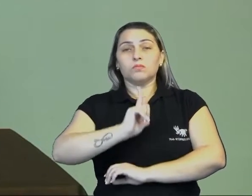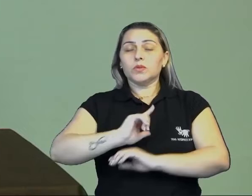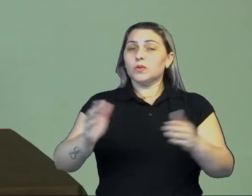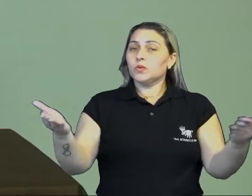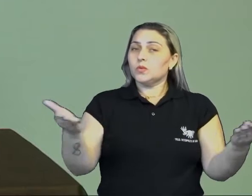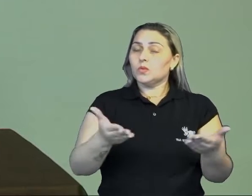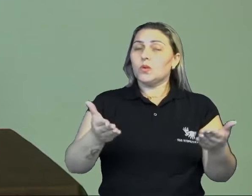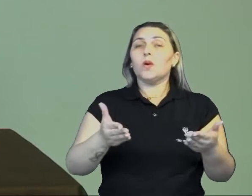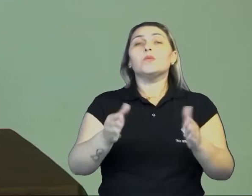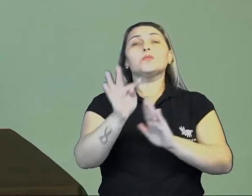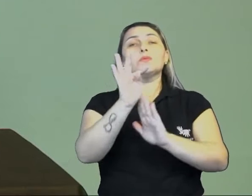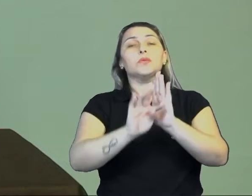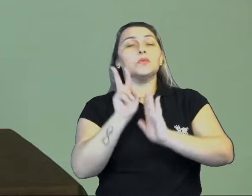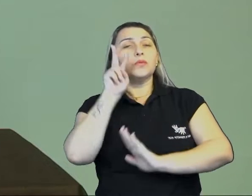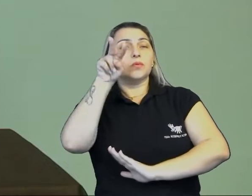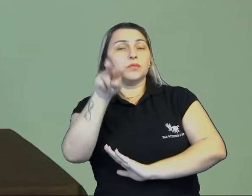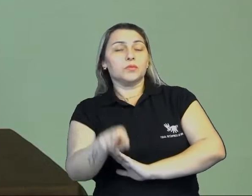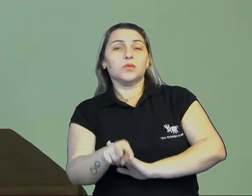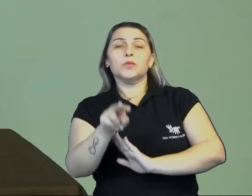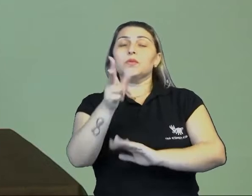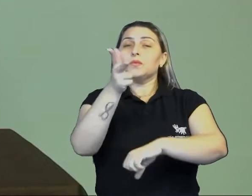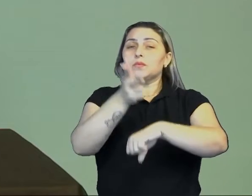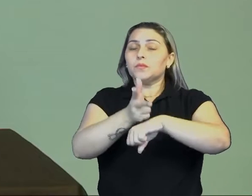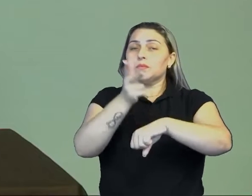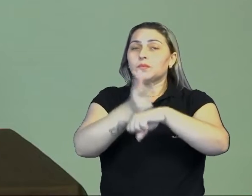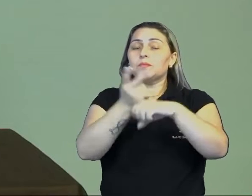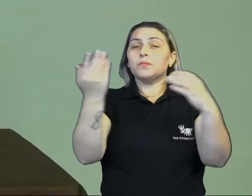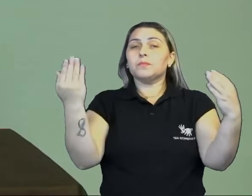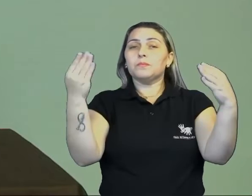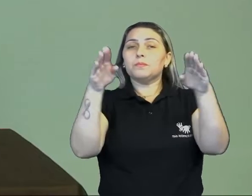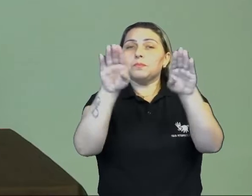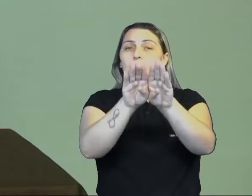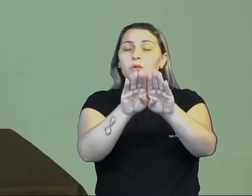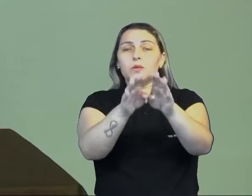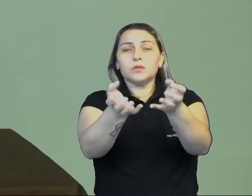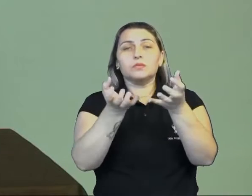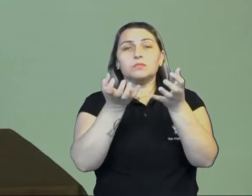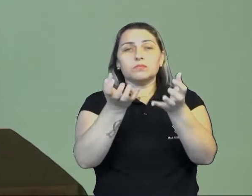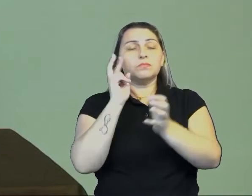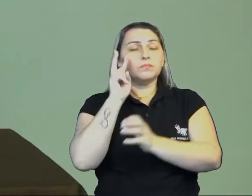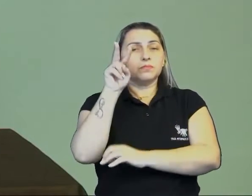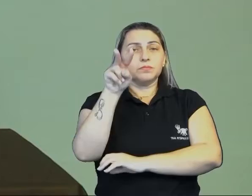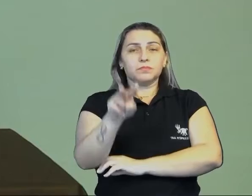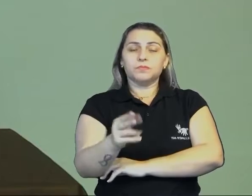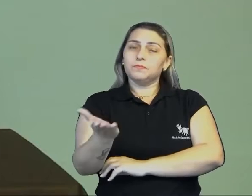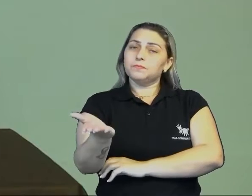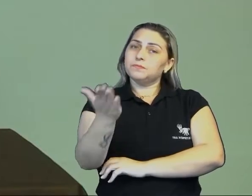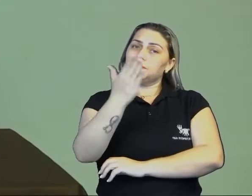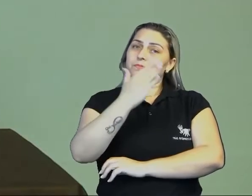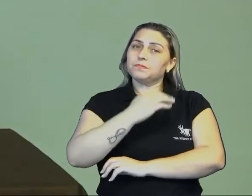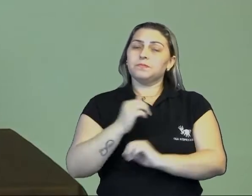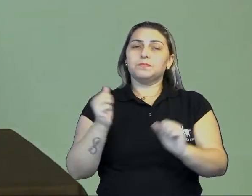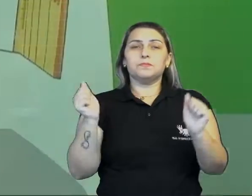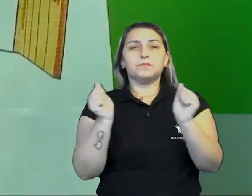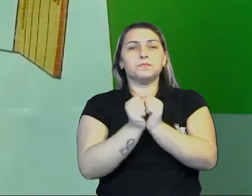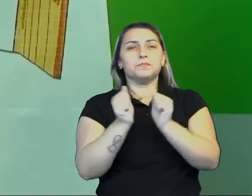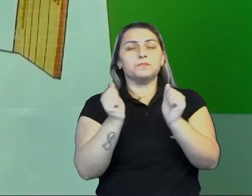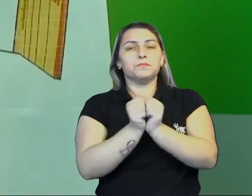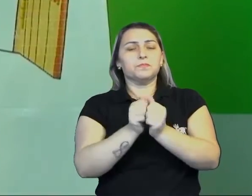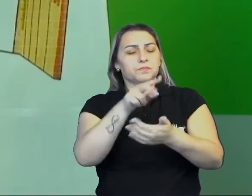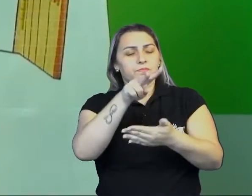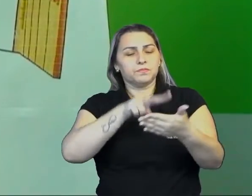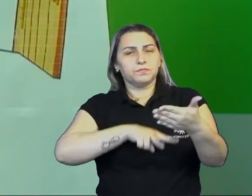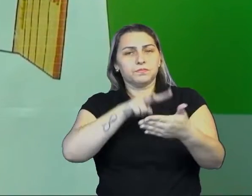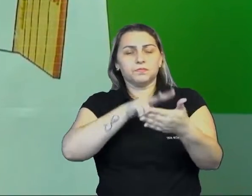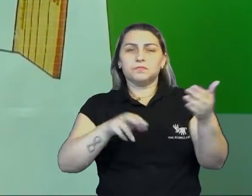esse texto que vocês assistiram um vídeo, que é a porta. Eu quero que você venha aqui comigo, vamos